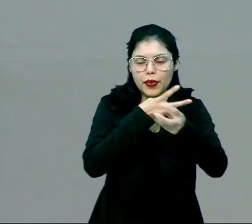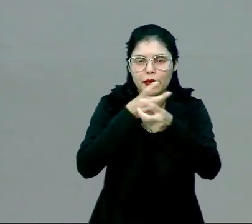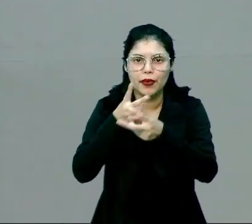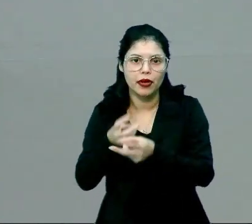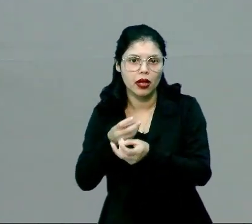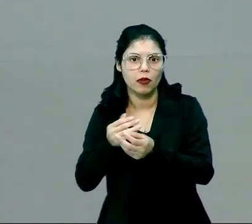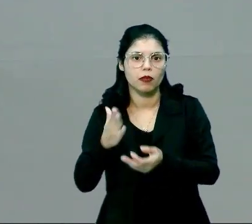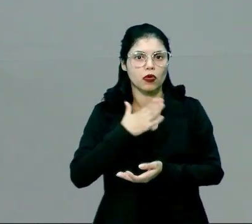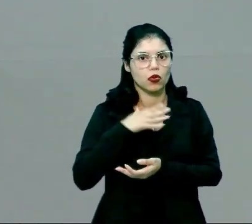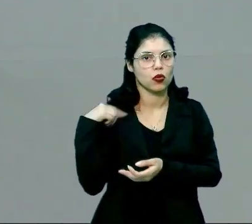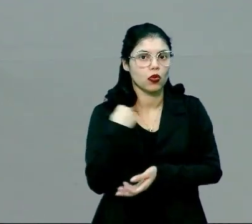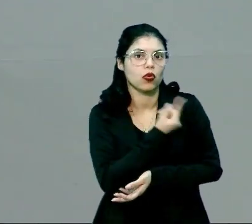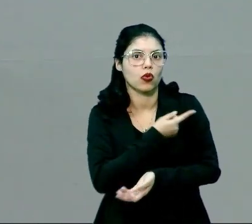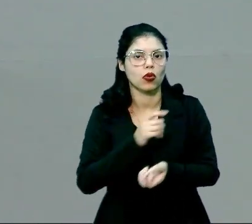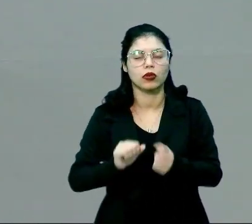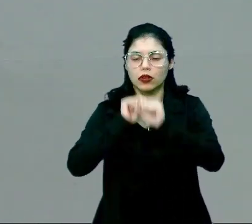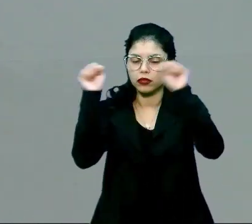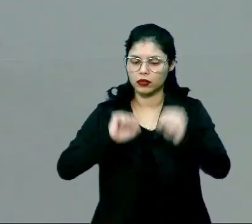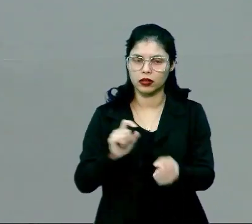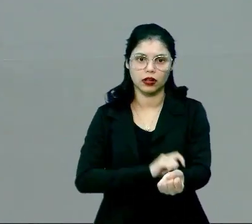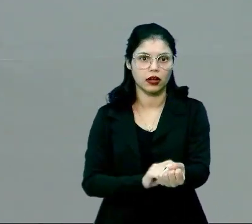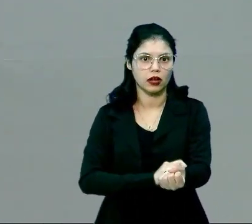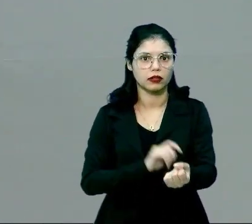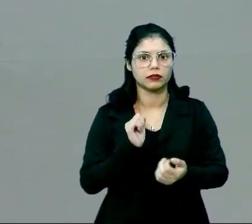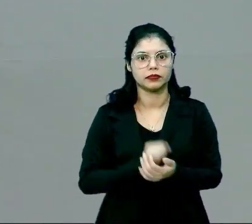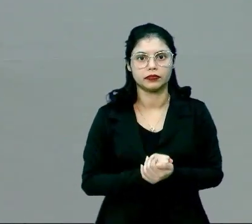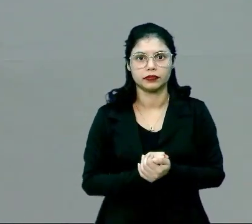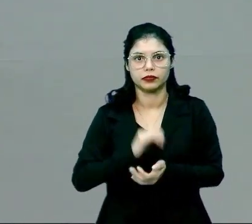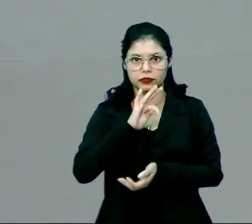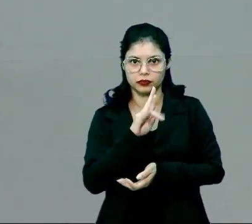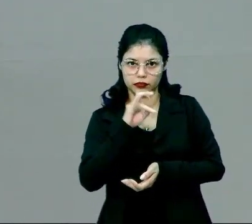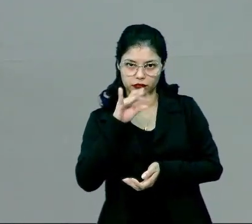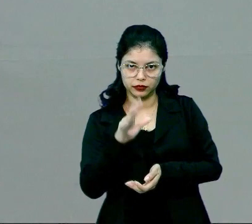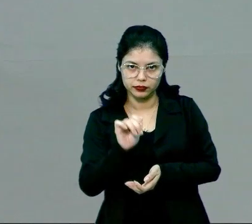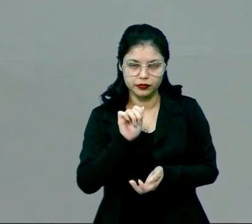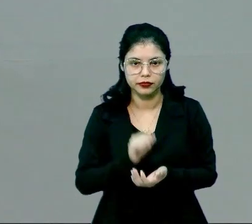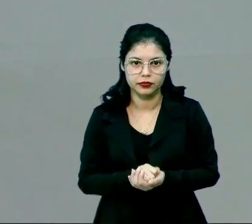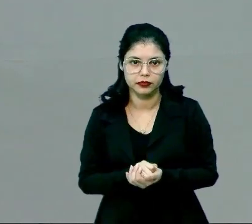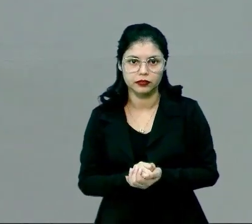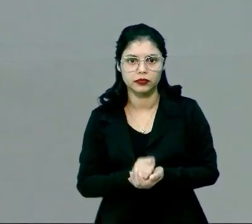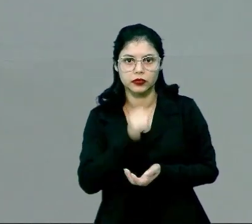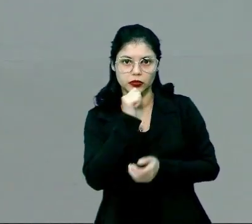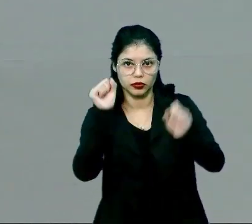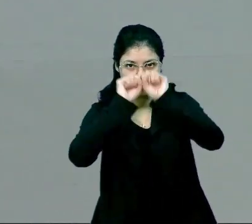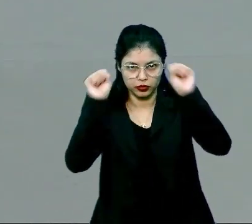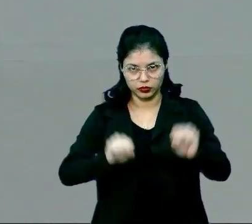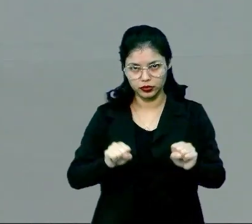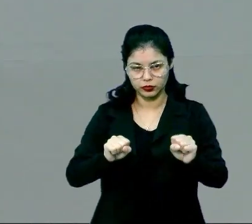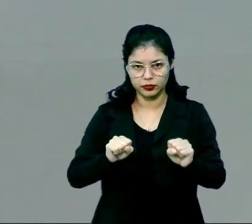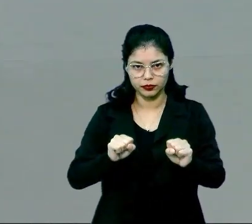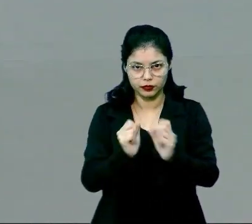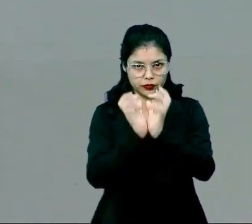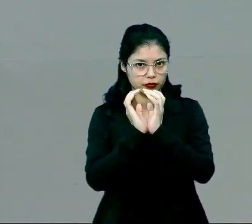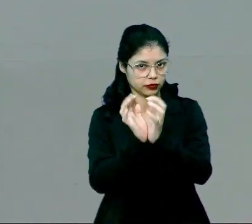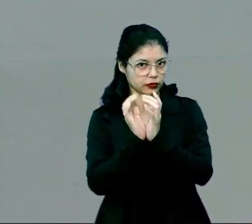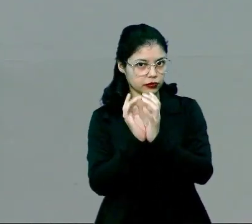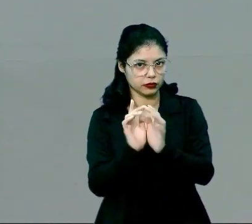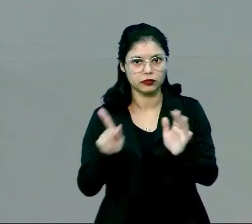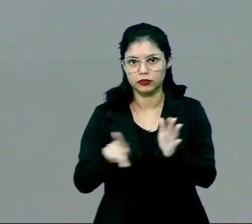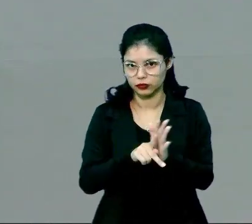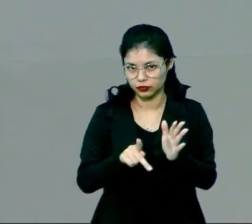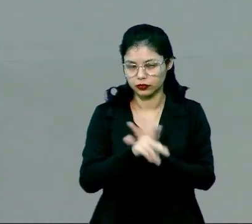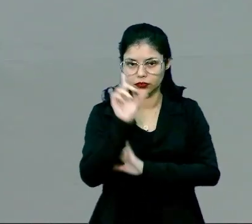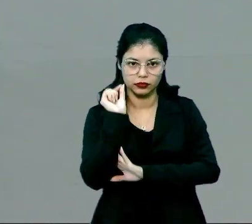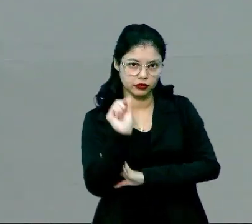e manda para o nosso sistema nervoso, principalmente o nervoso central, Então, o sistema nervoso central, ele tem essa função.